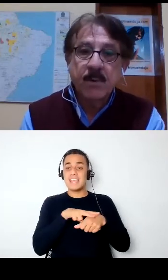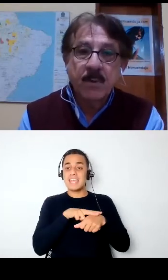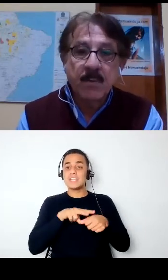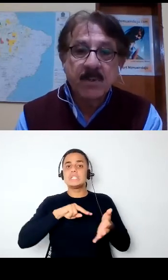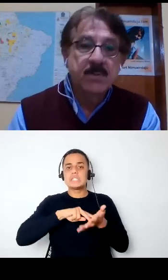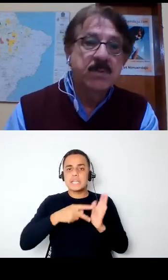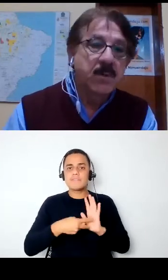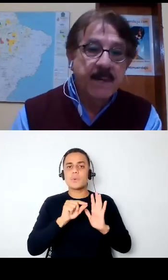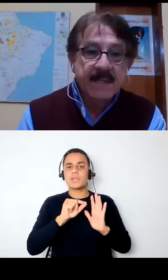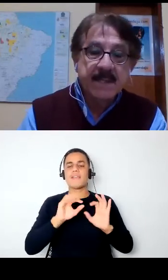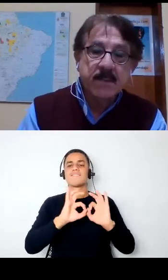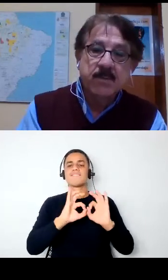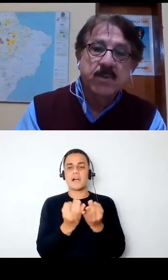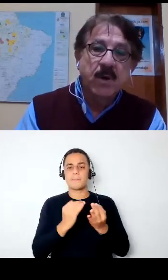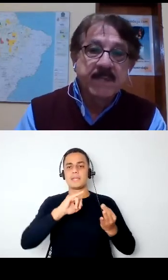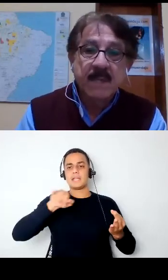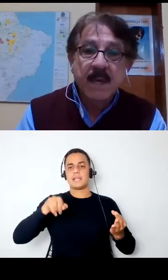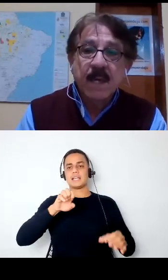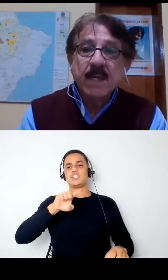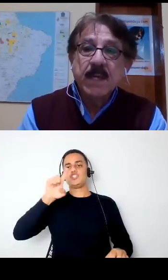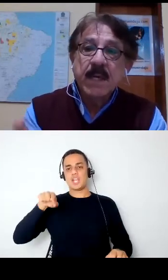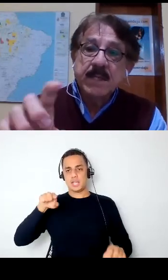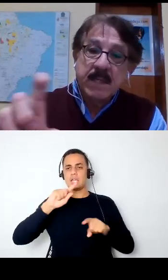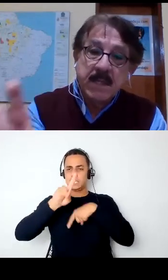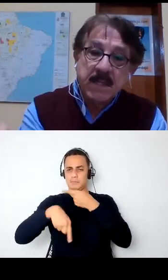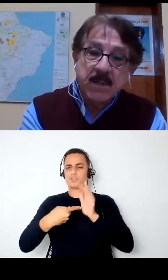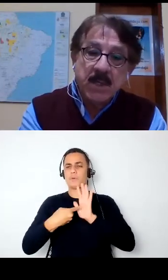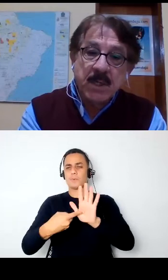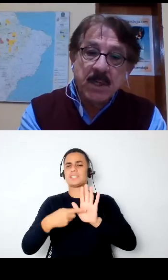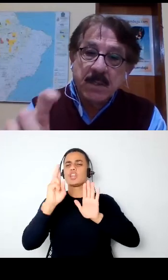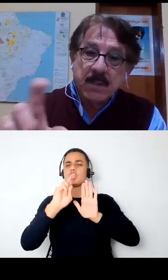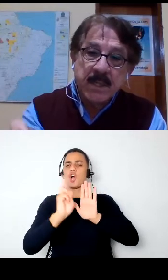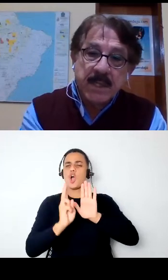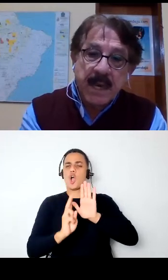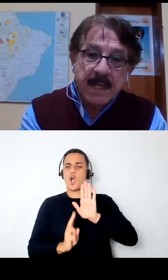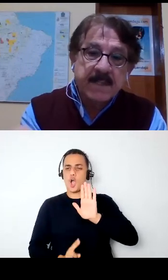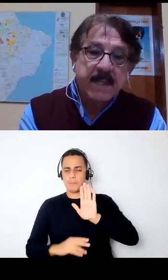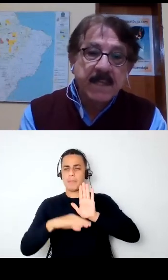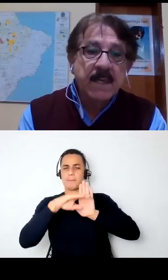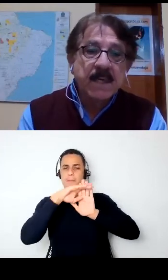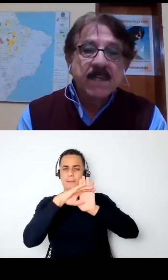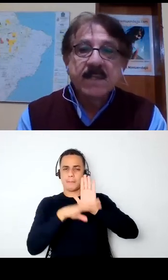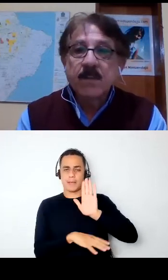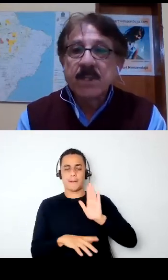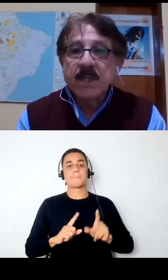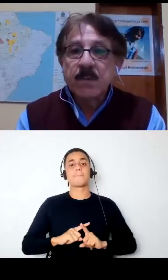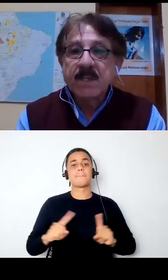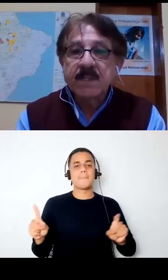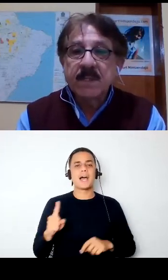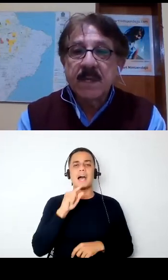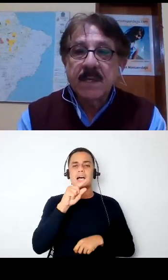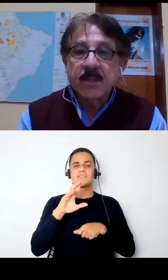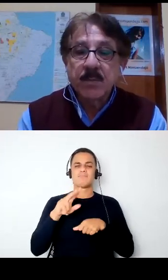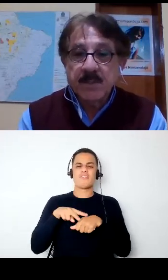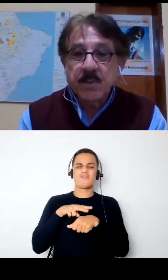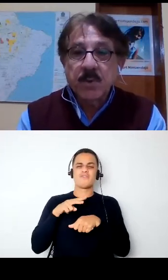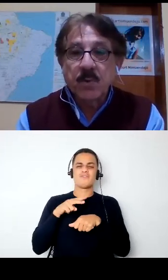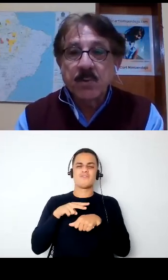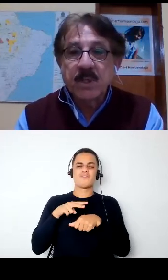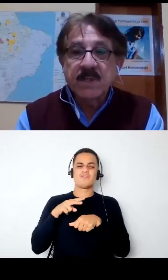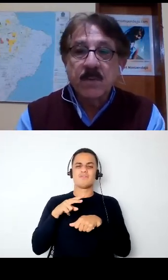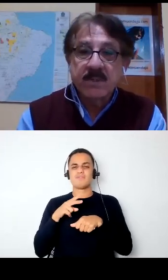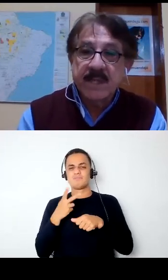daqui a pouco eu mostro uma lista com os nomes, e em lilás ali são línguas do